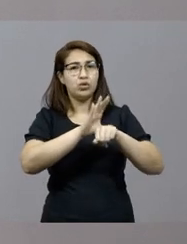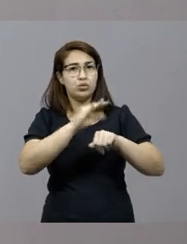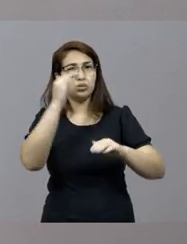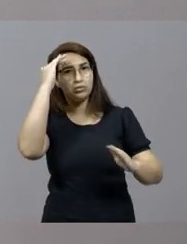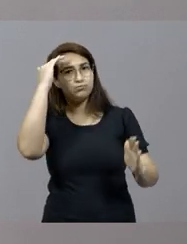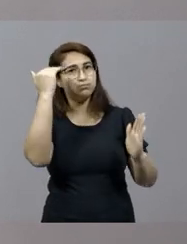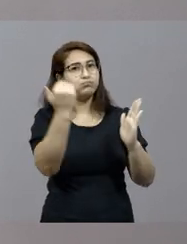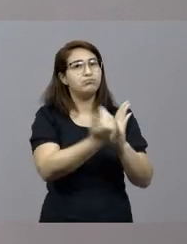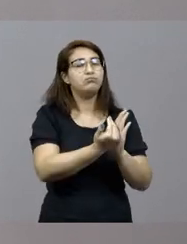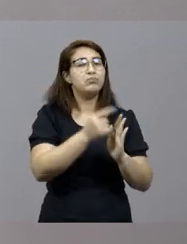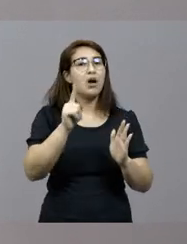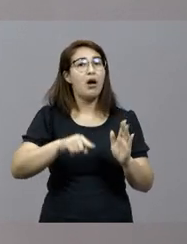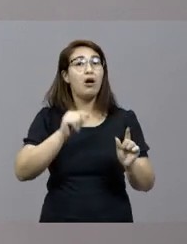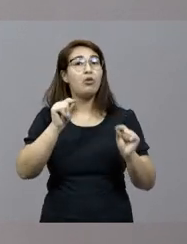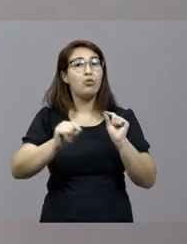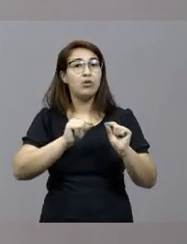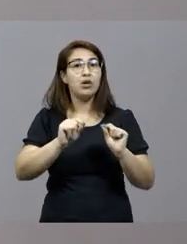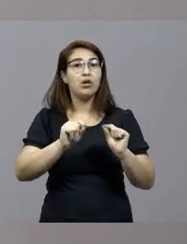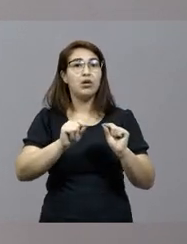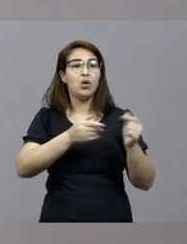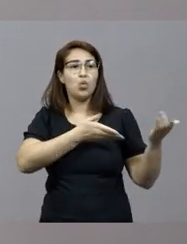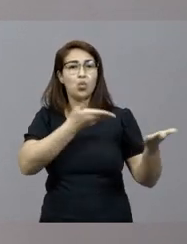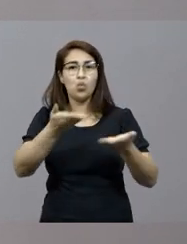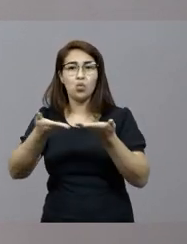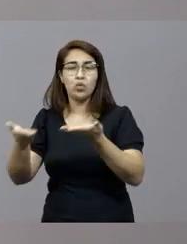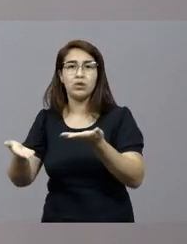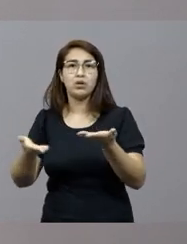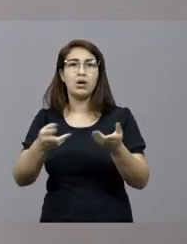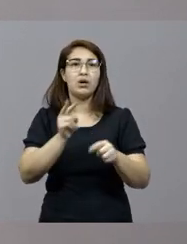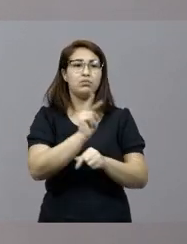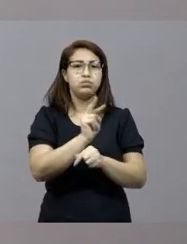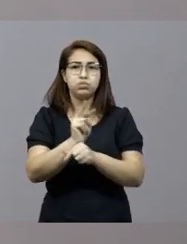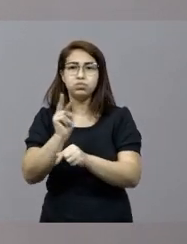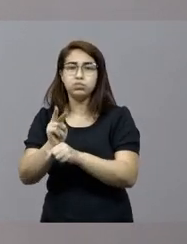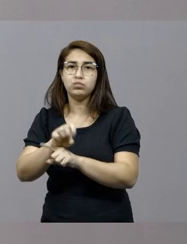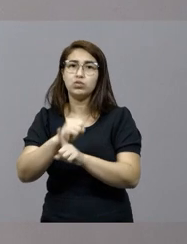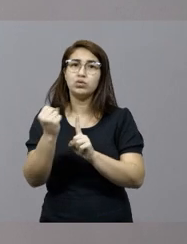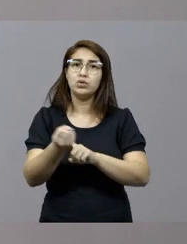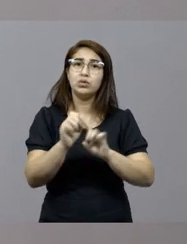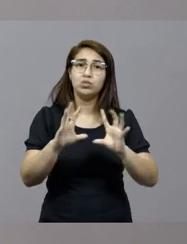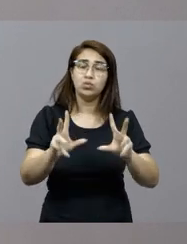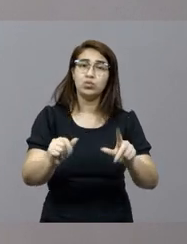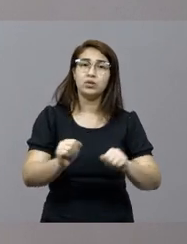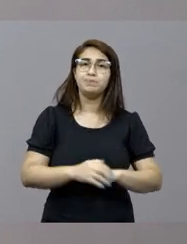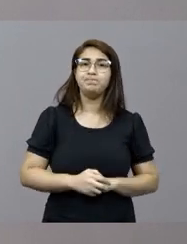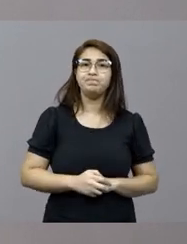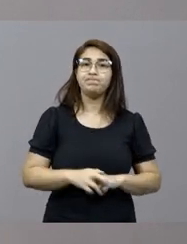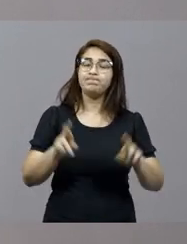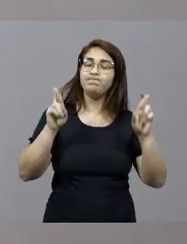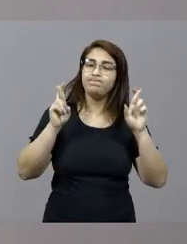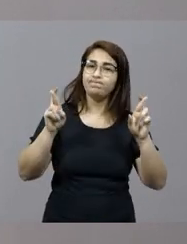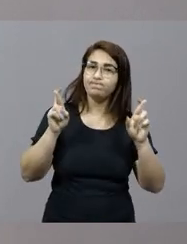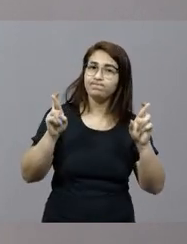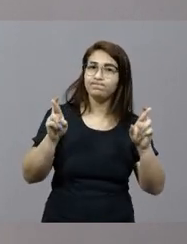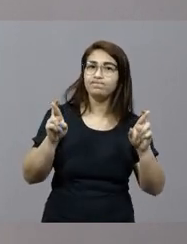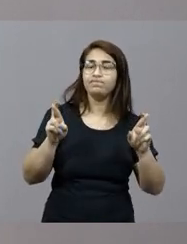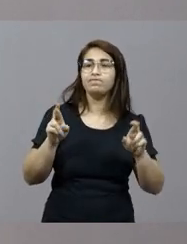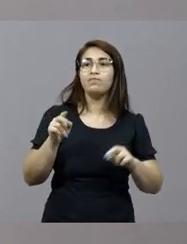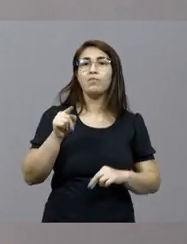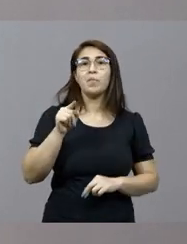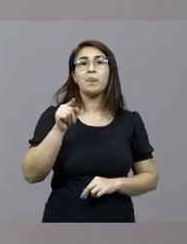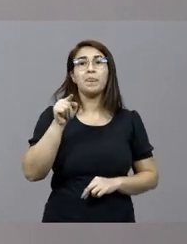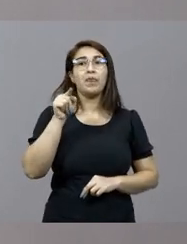que é proteger a sociedade sem qualquer titubeio. Espero que este heróico tombamento não seja em